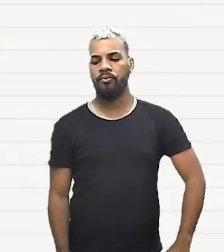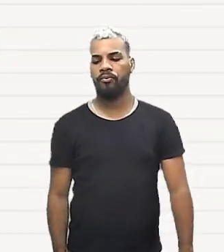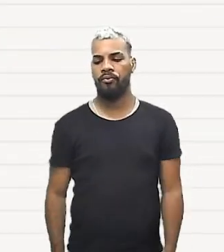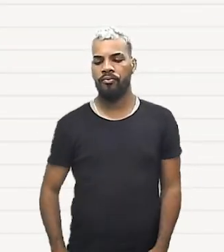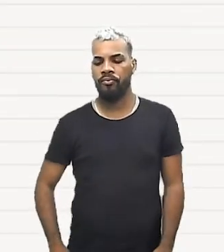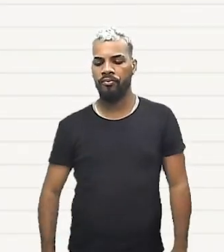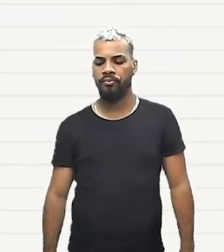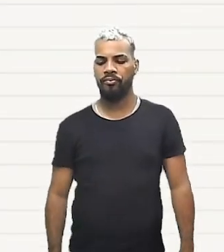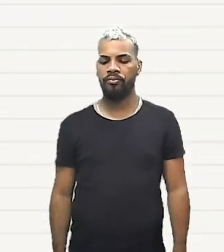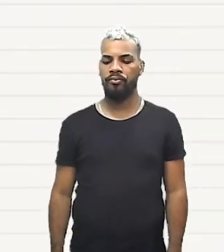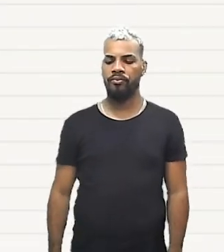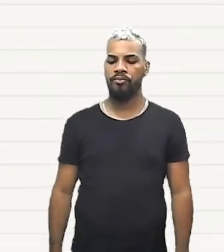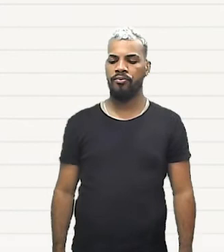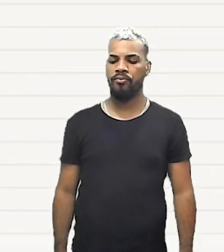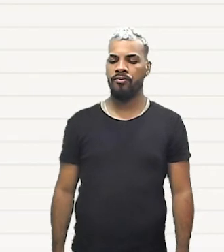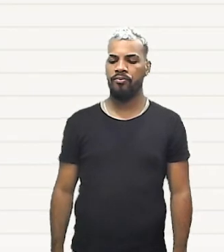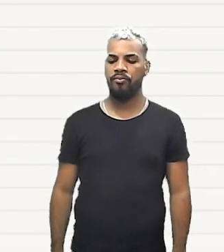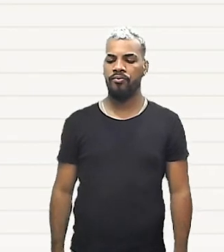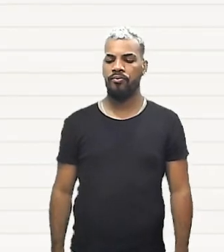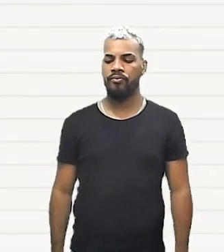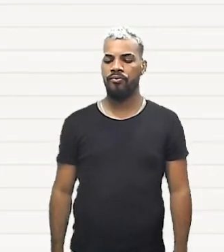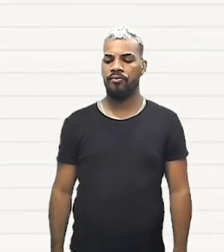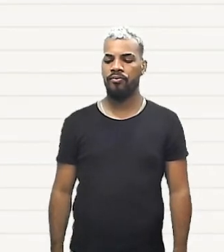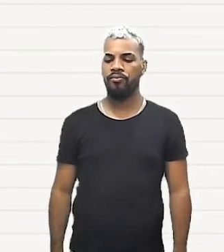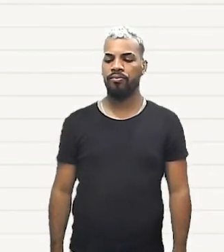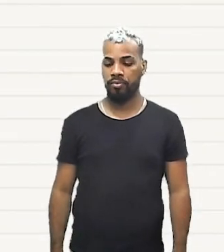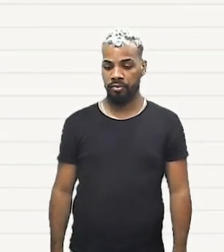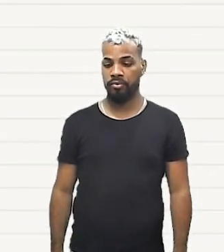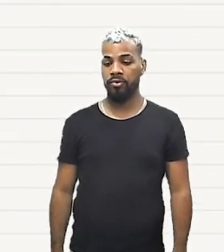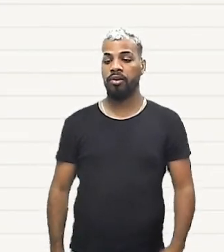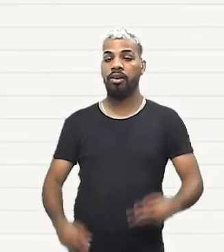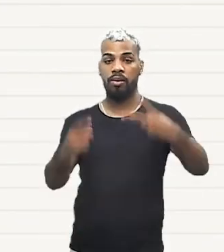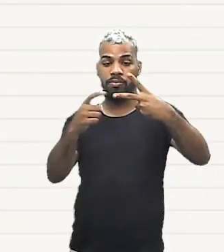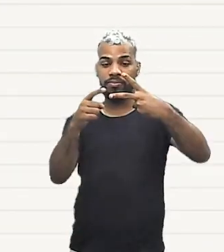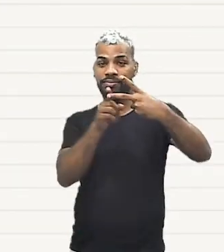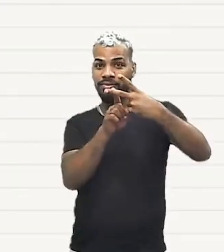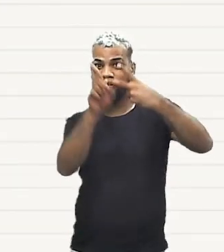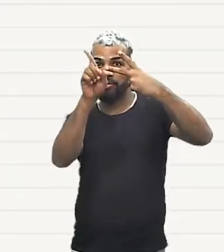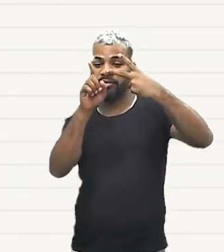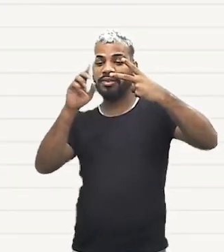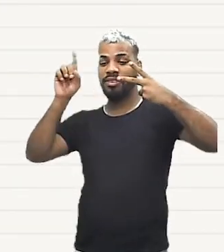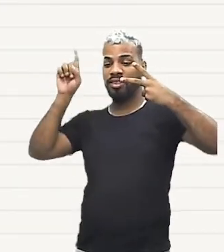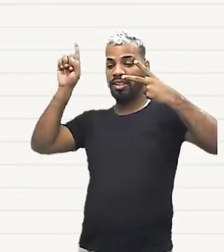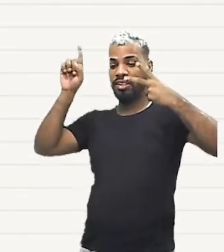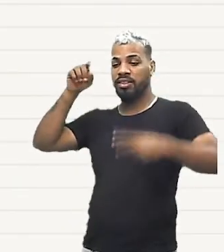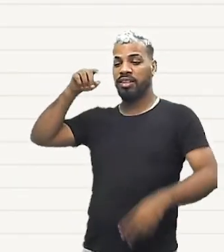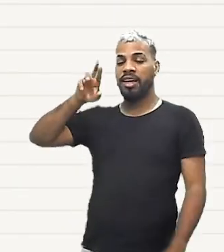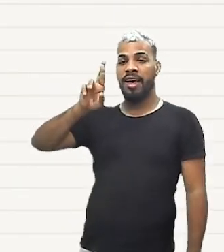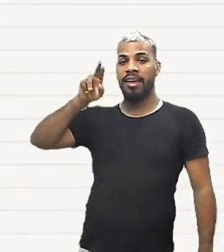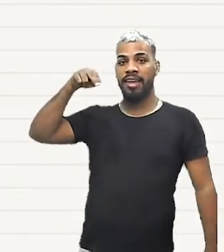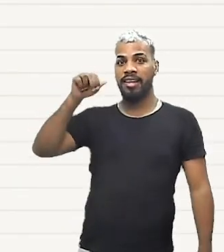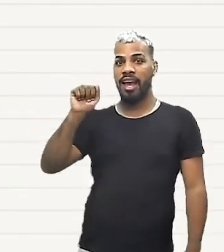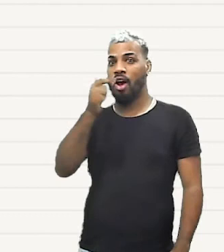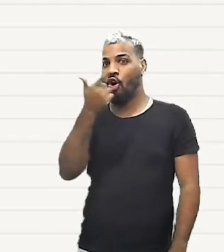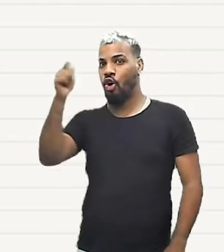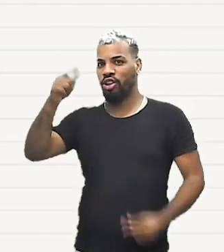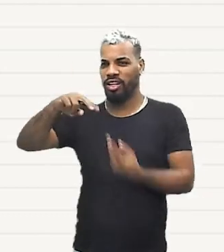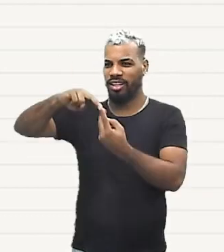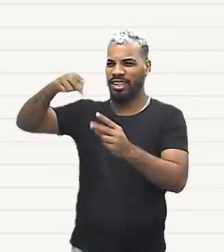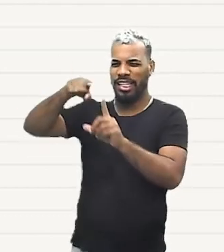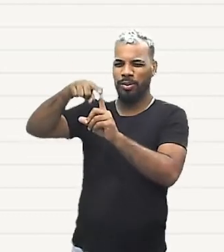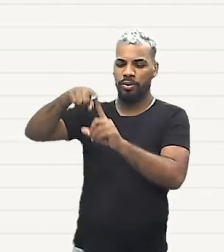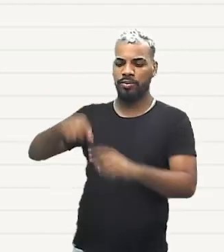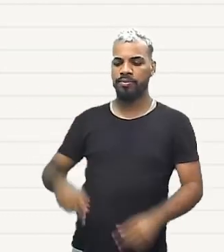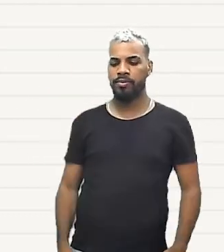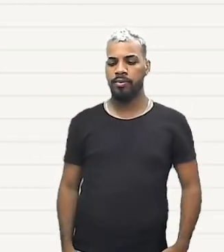que a pentosa que a gente tem no RNA então tem uma desoxirribose e a ribose André e azeitosos